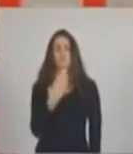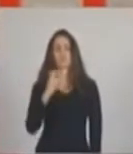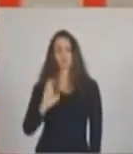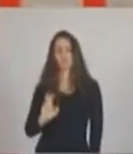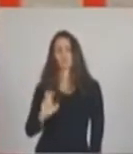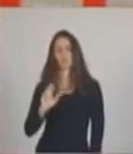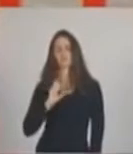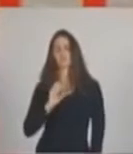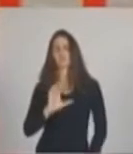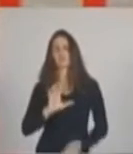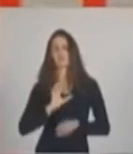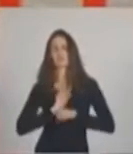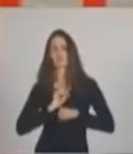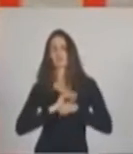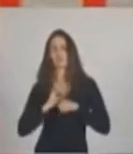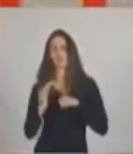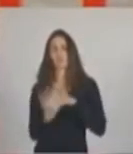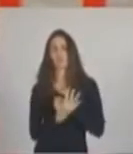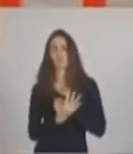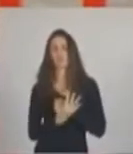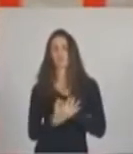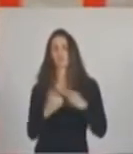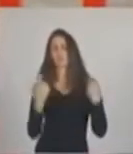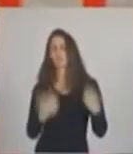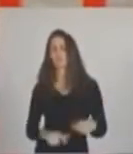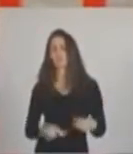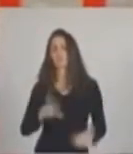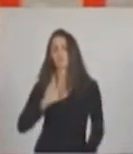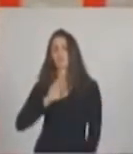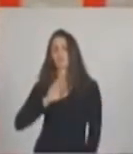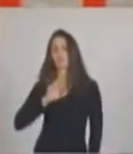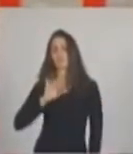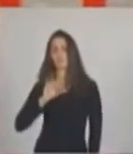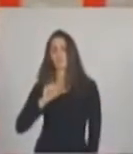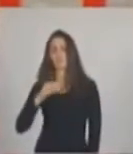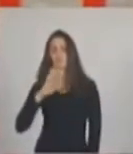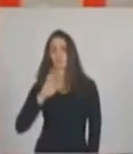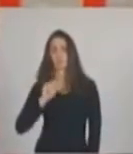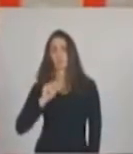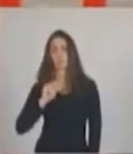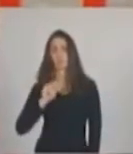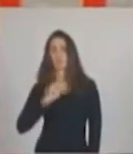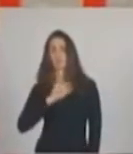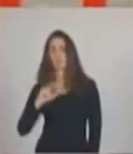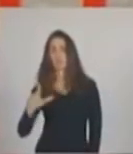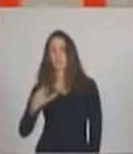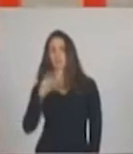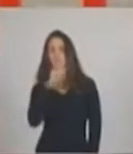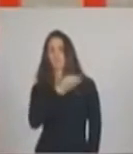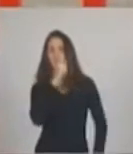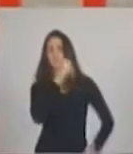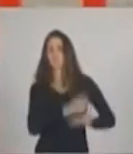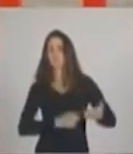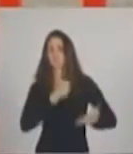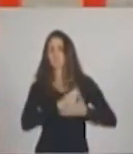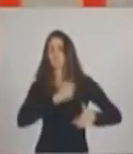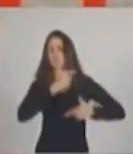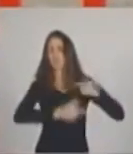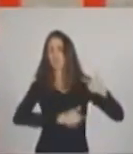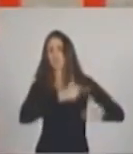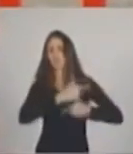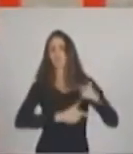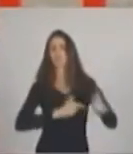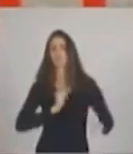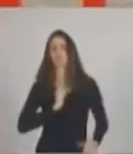de Covid-19, trabalhadora e guerreira. Vai deixar saudade nos seus